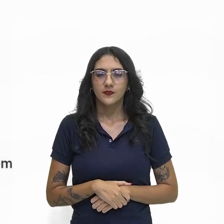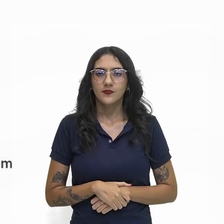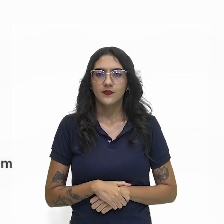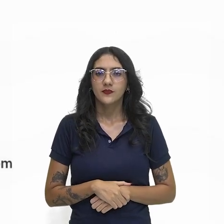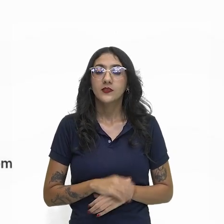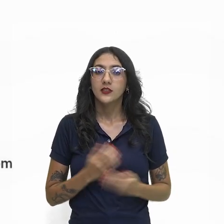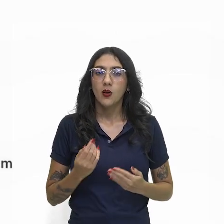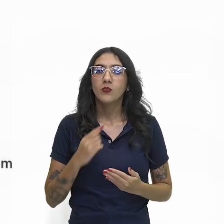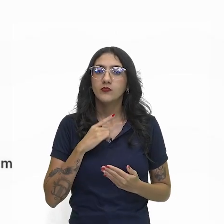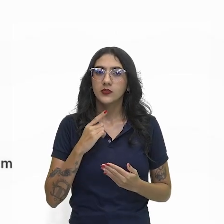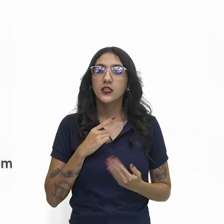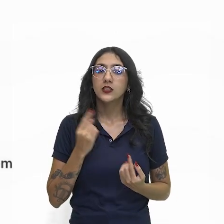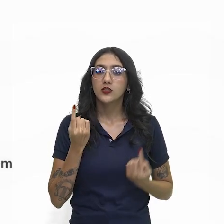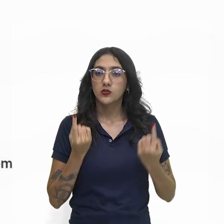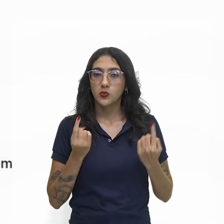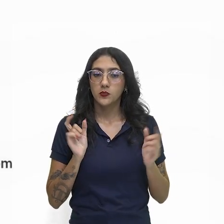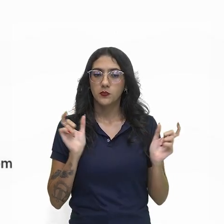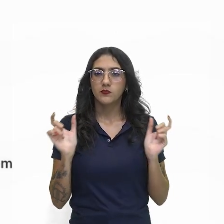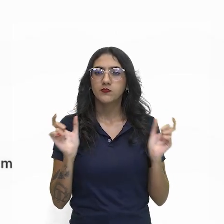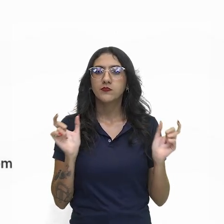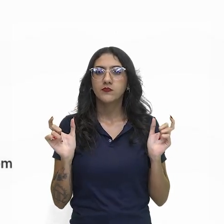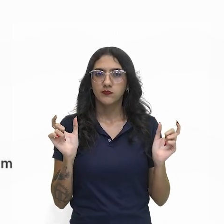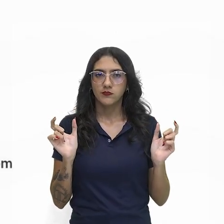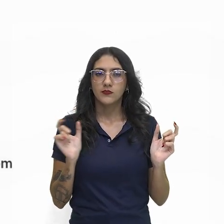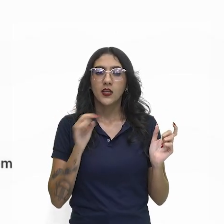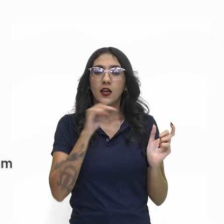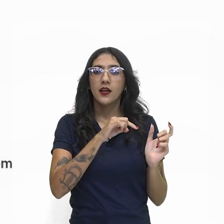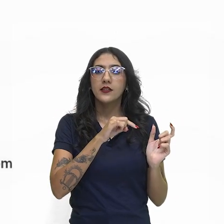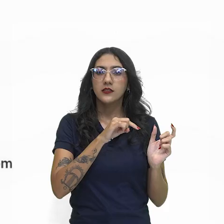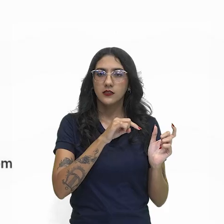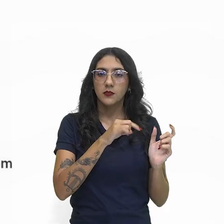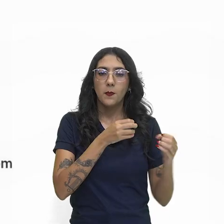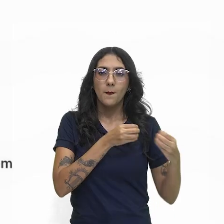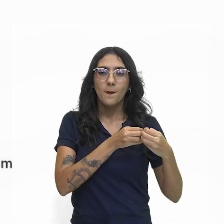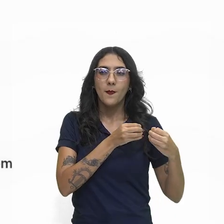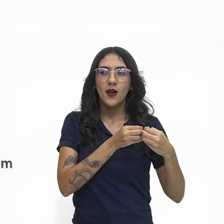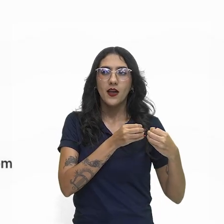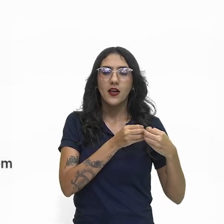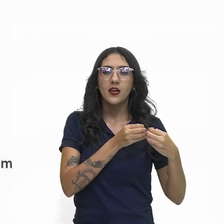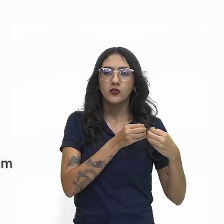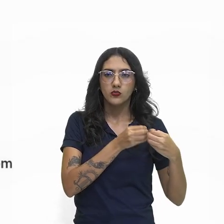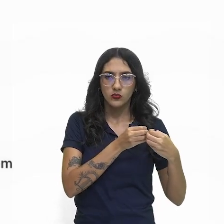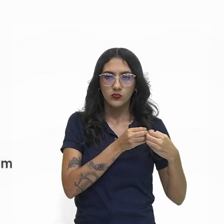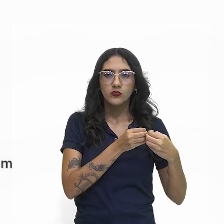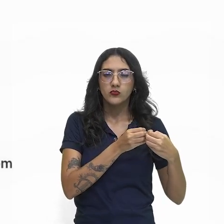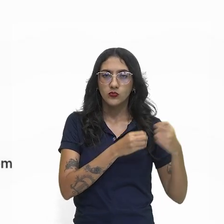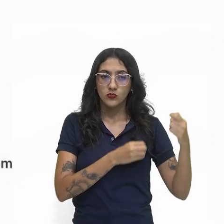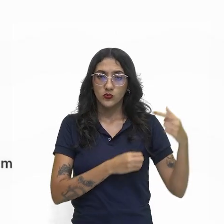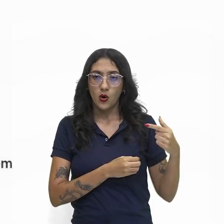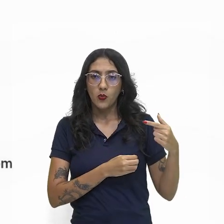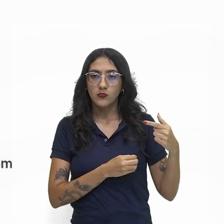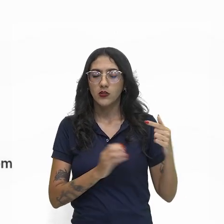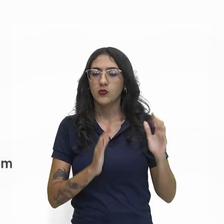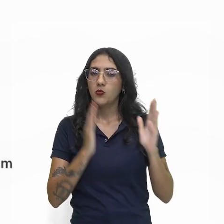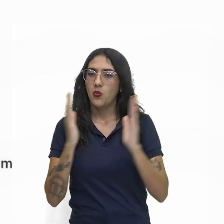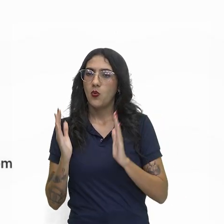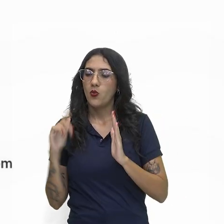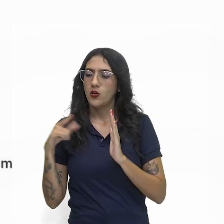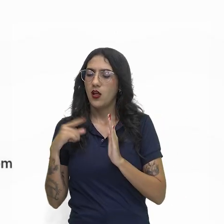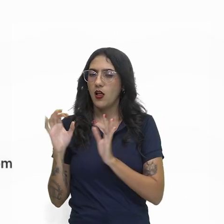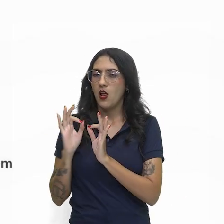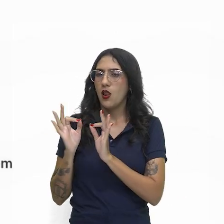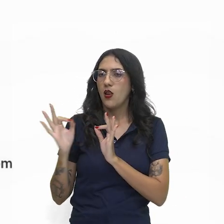nós temos essa situação, tá? Periélio é quando a Terra está mais próxima do Sol, são pontos mais próximos do Sol, e afélio, pontos